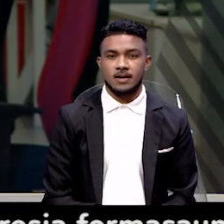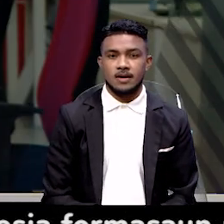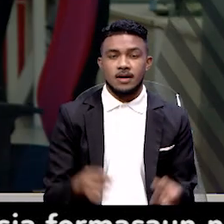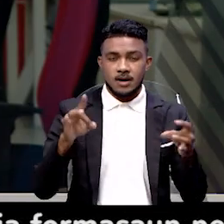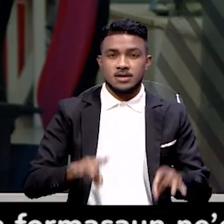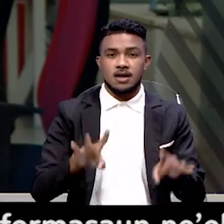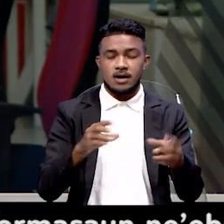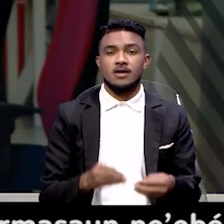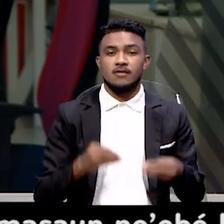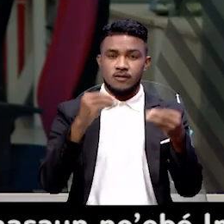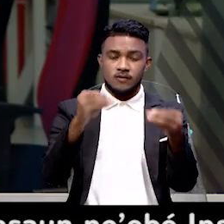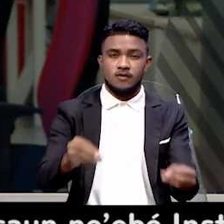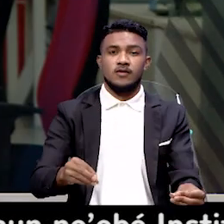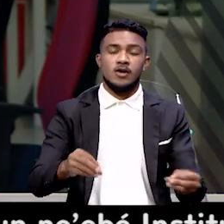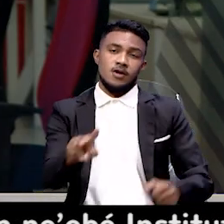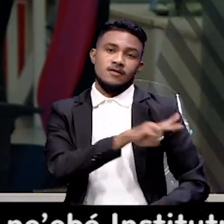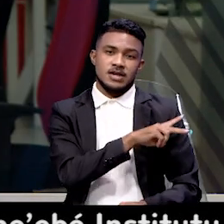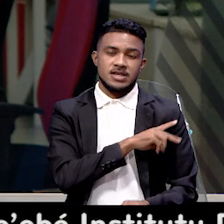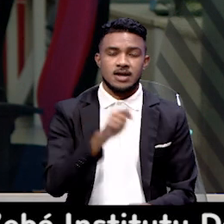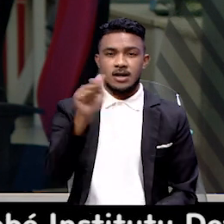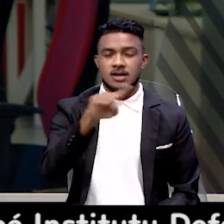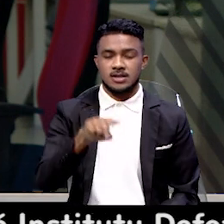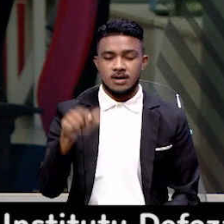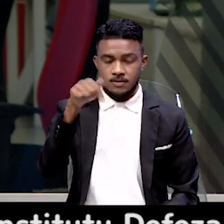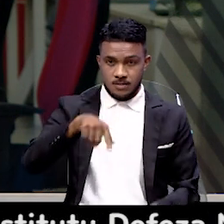Austrália se oferece tam vacina AstraZeneca a Timor-Leste.